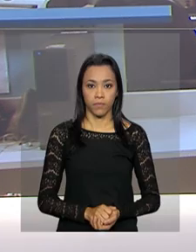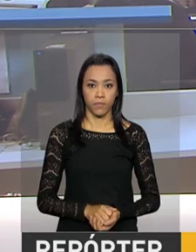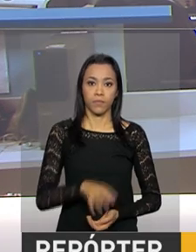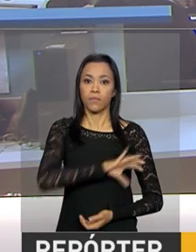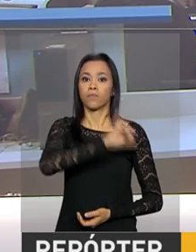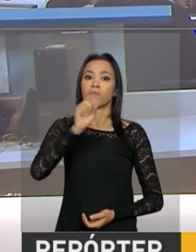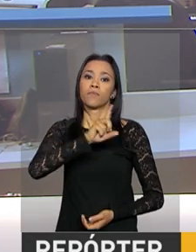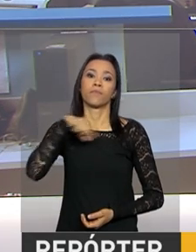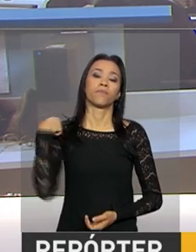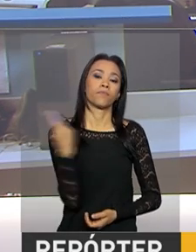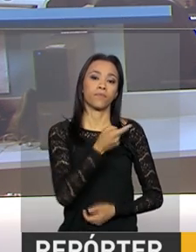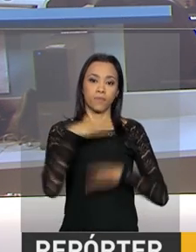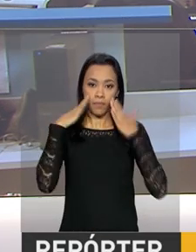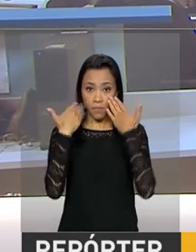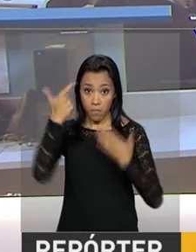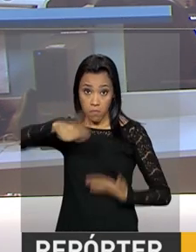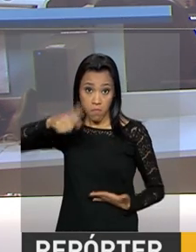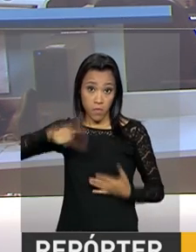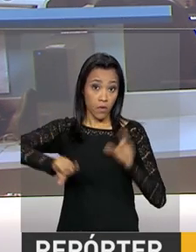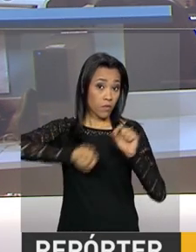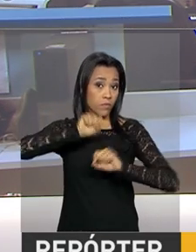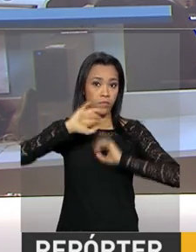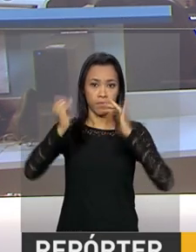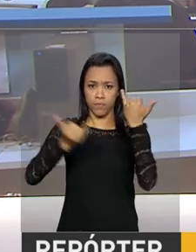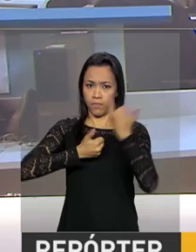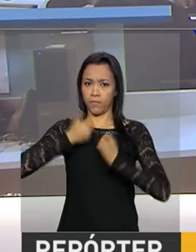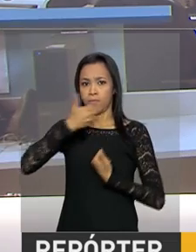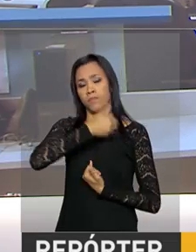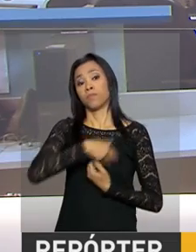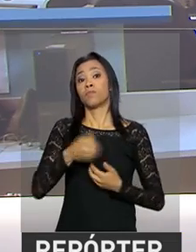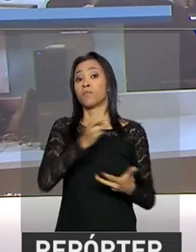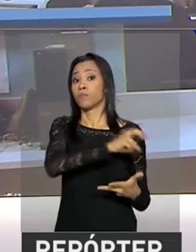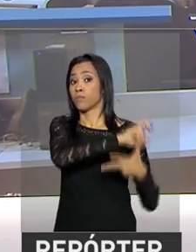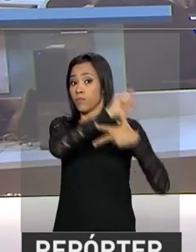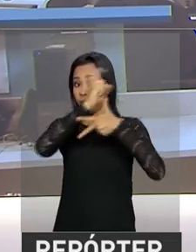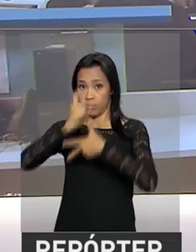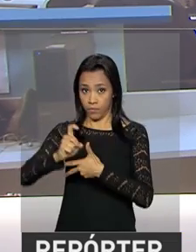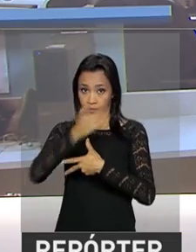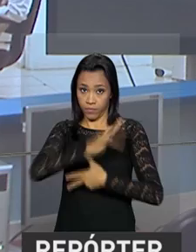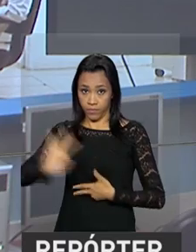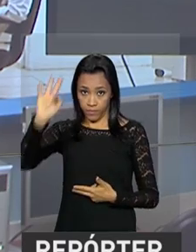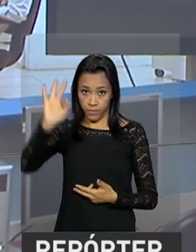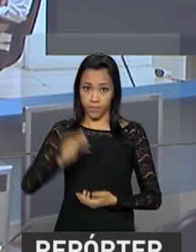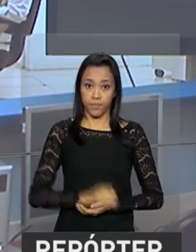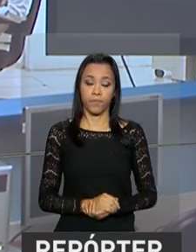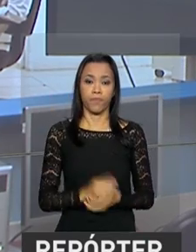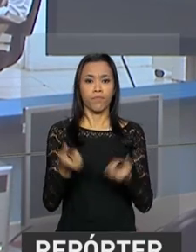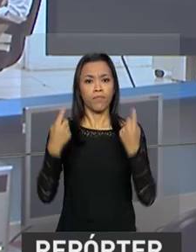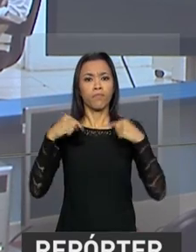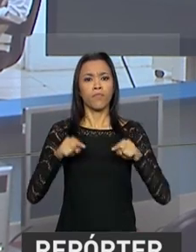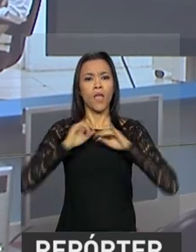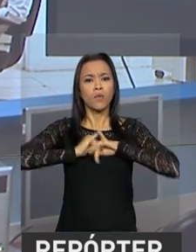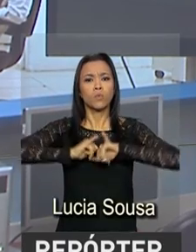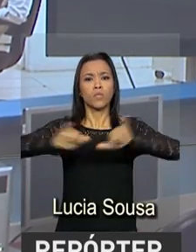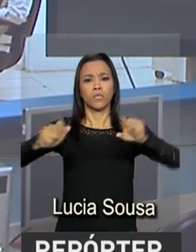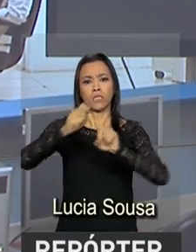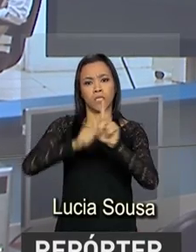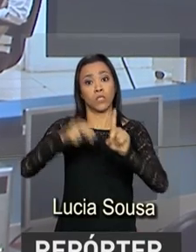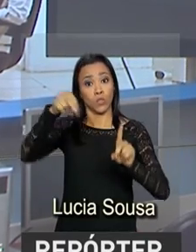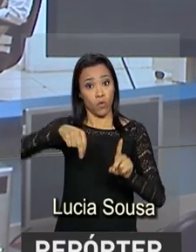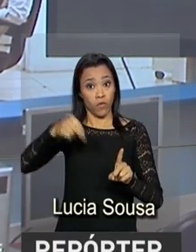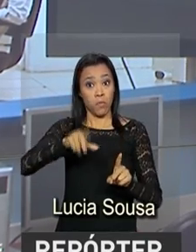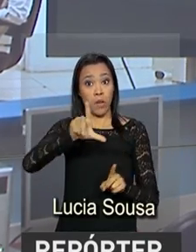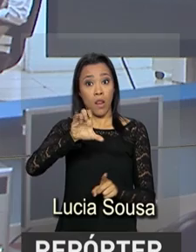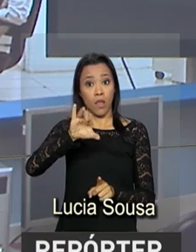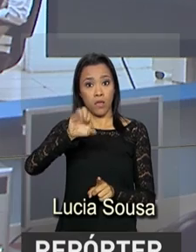Olá no ar mais uma edição do repórter NBR com as informações do Poder Executivo Federal anunciado para novembro leilão da